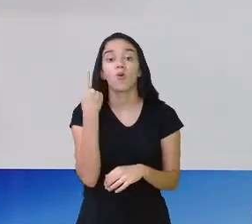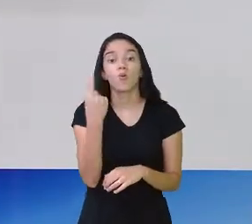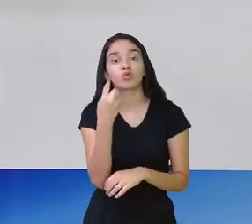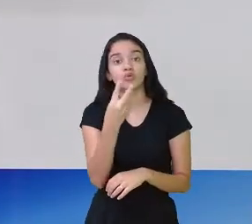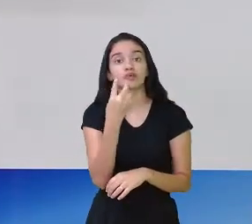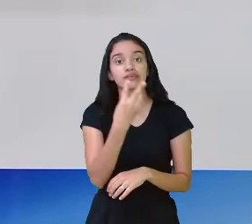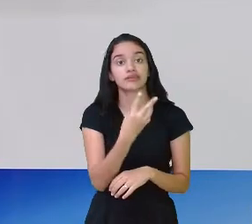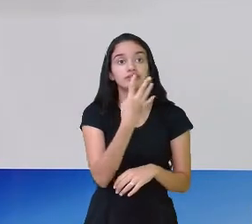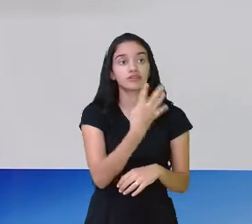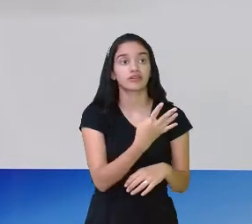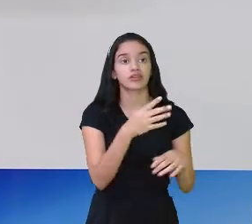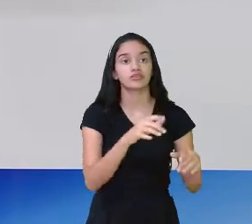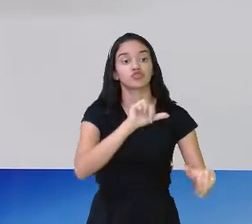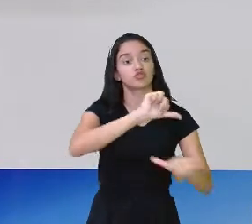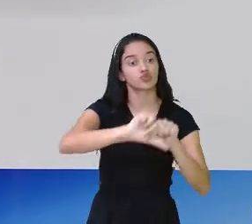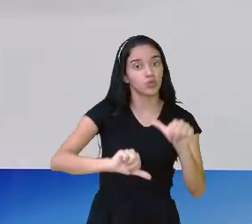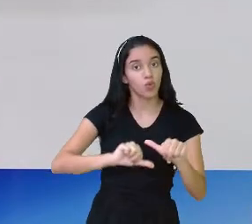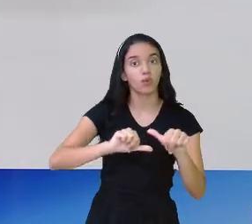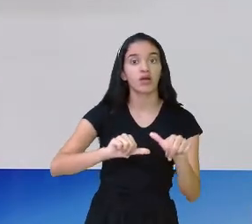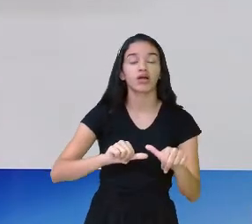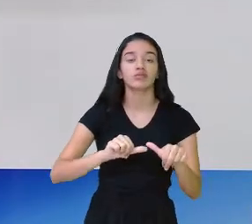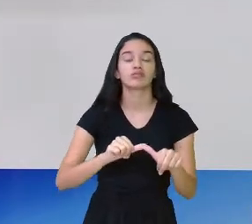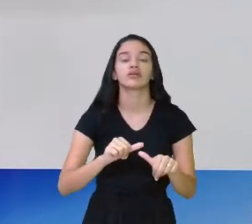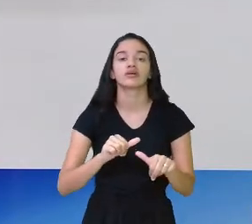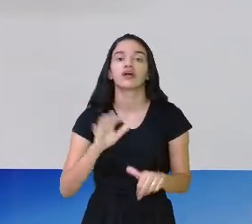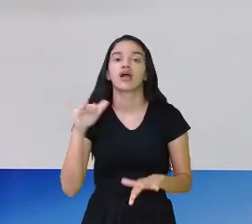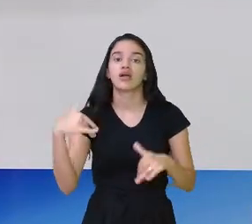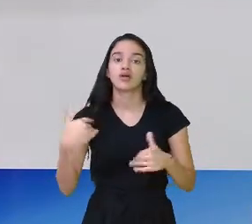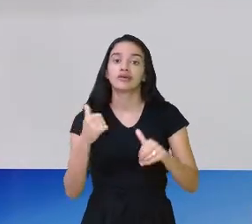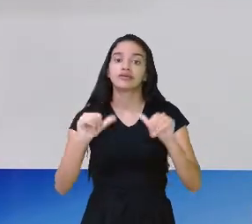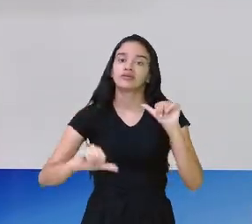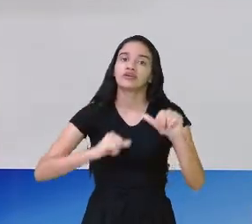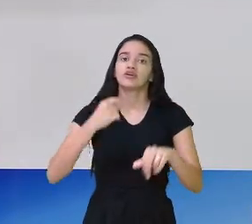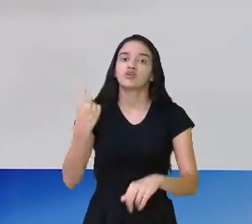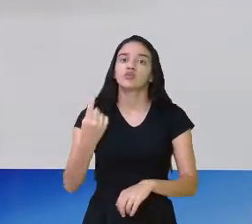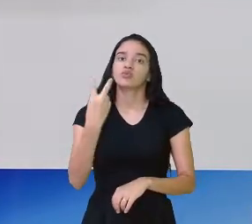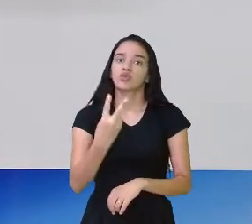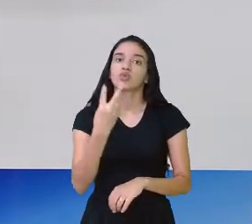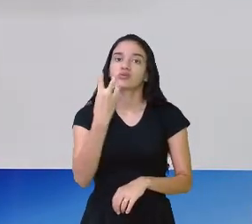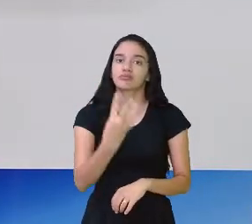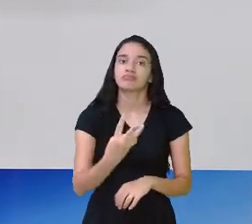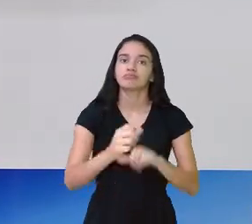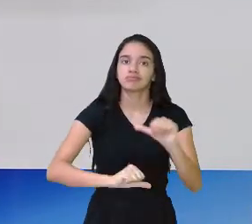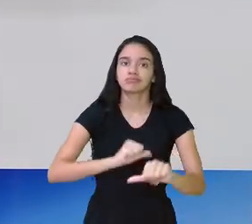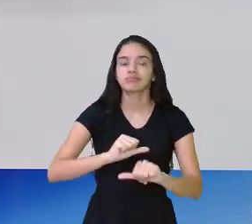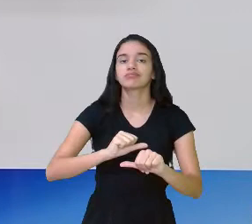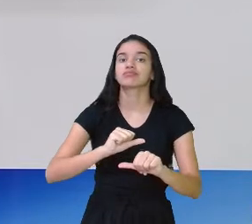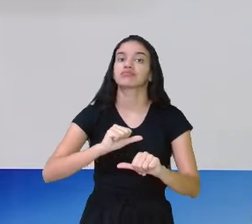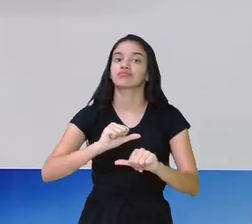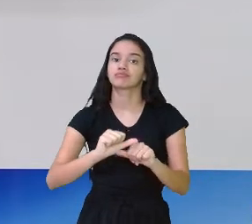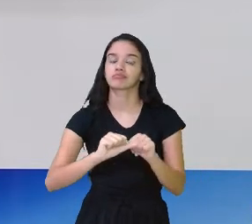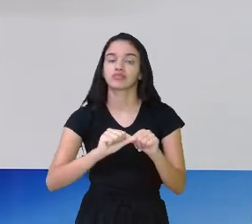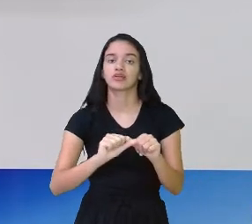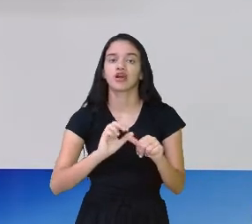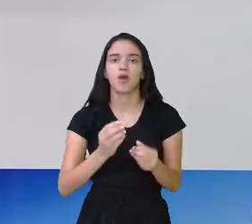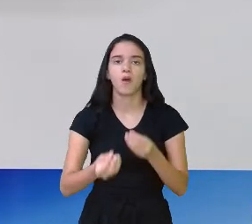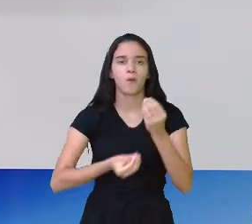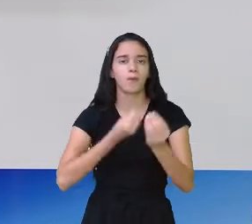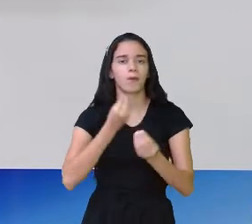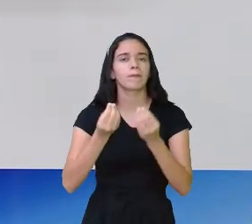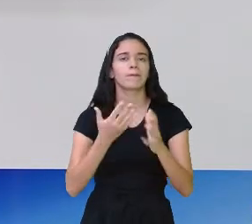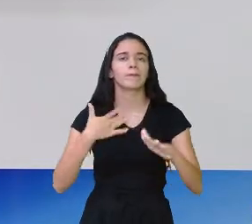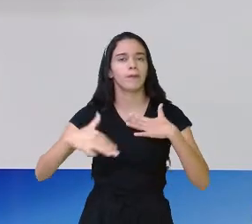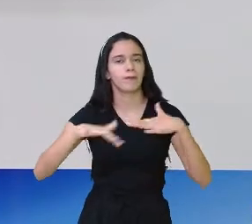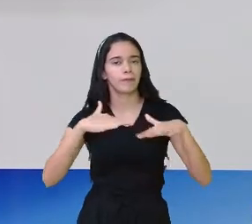3, 4. 1, 2, 3, 4. Aí quando você faz o contratempo, você faz 1, 2, 3 e 4. É como se você botasse um movimento